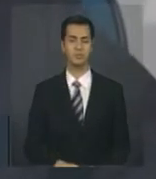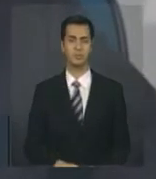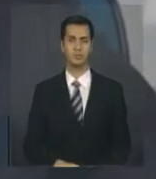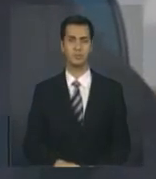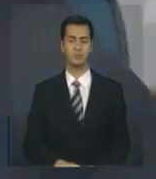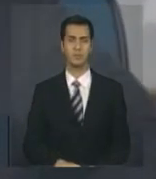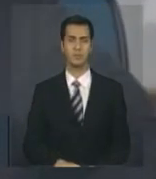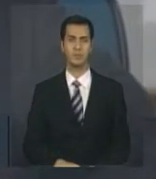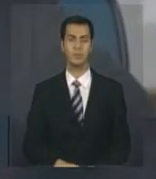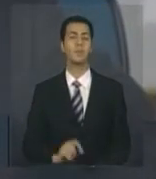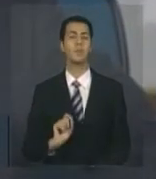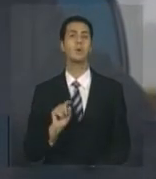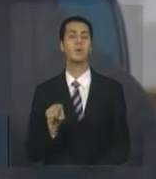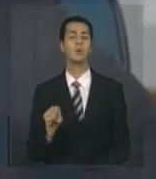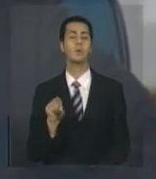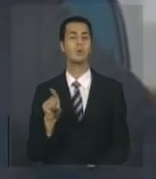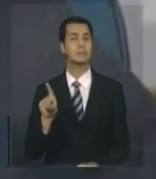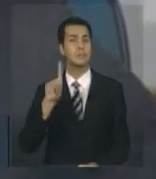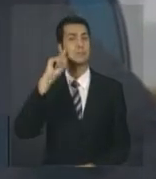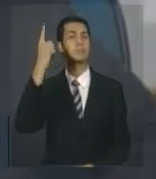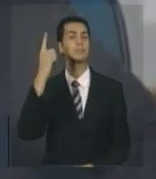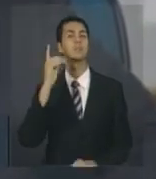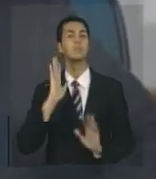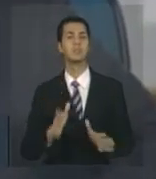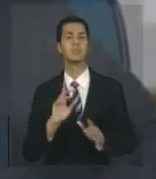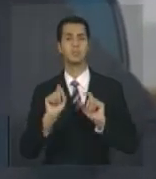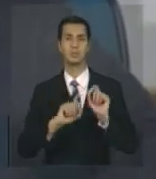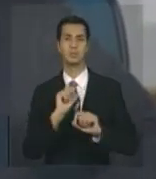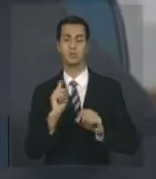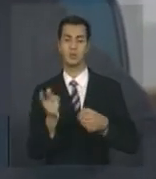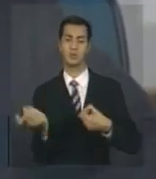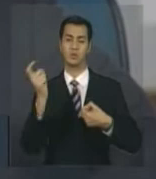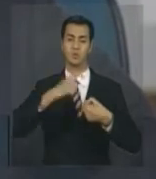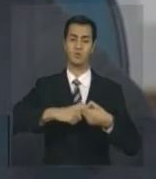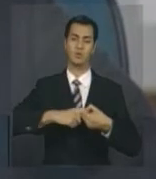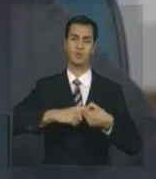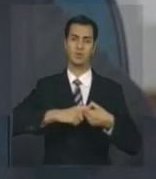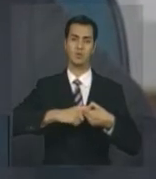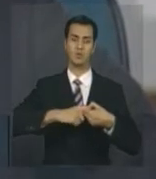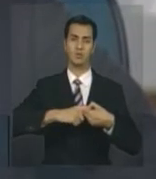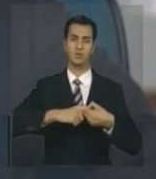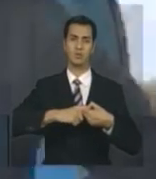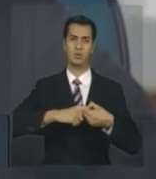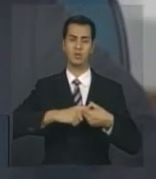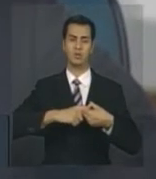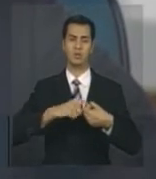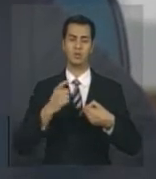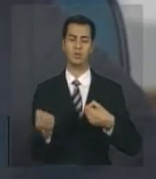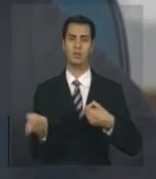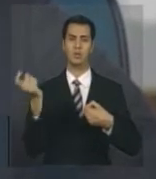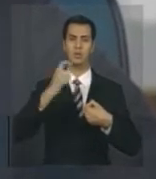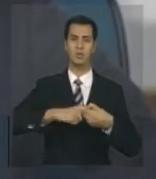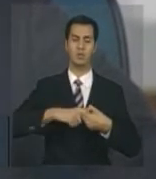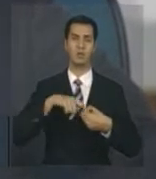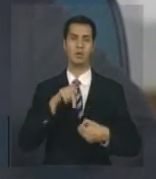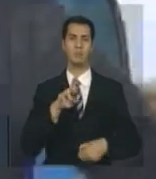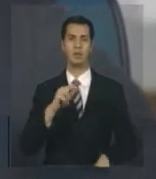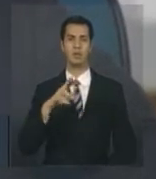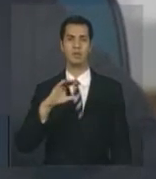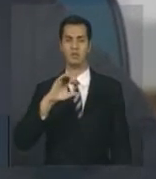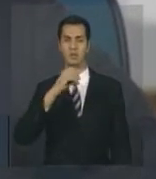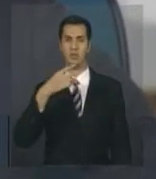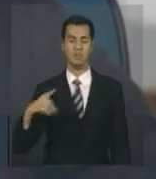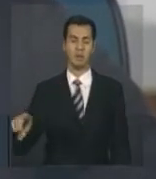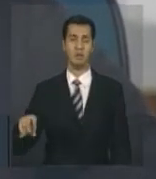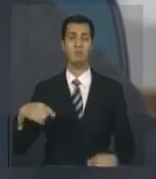dar e conferir aos convênios para ação de prevenção, dar